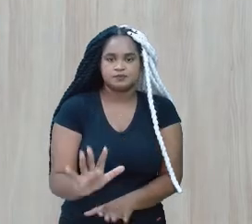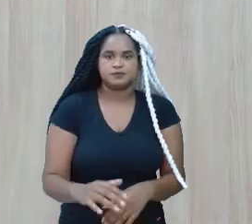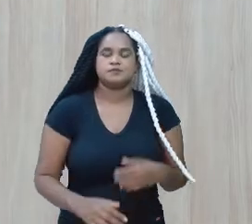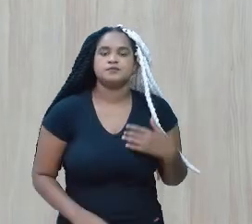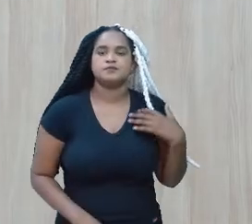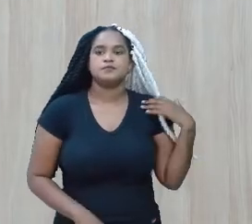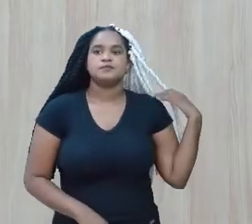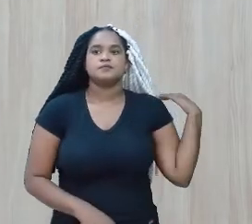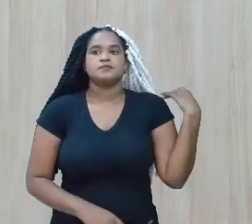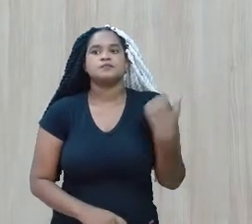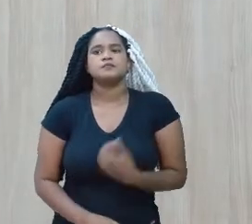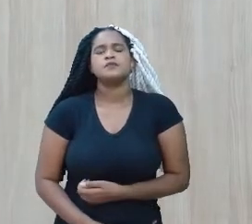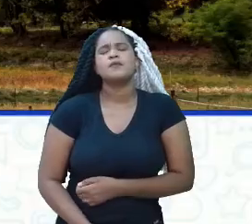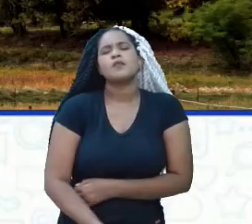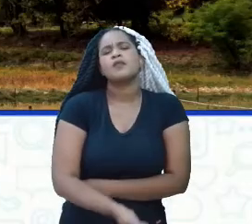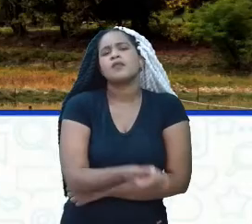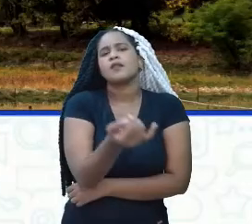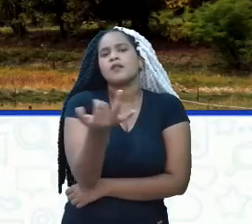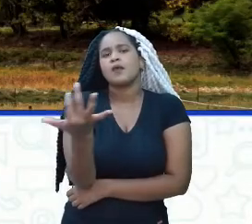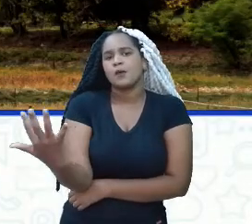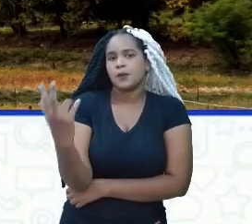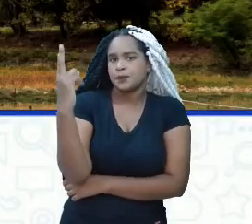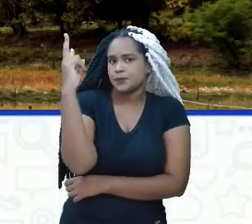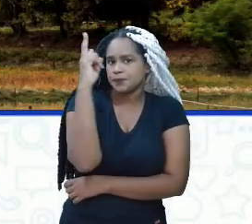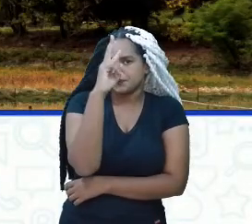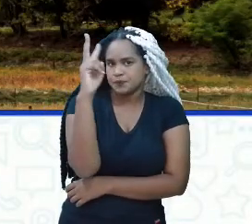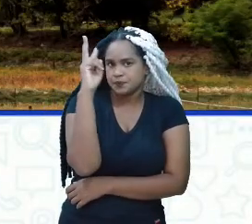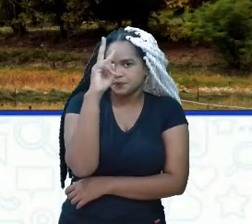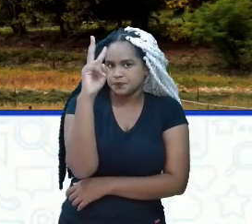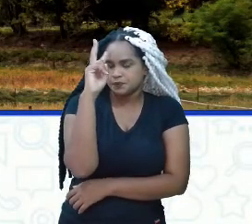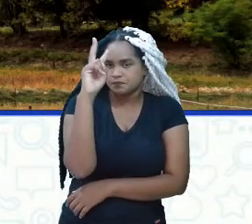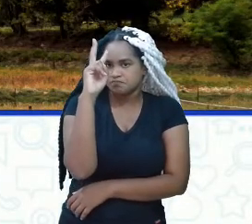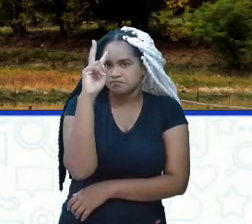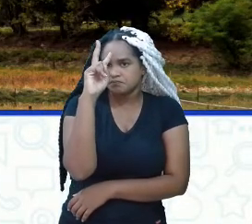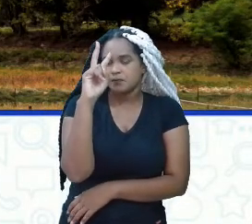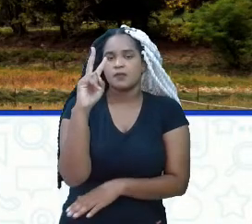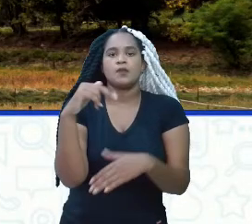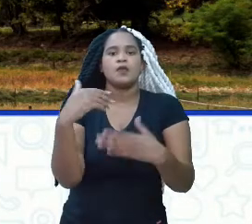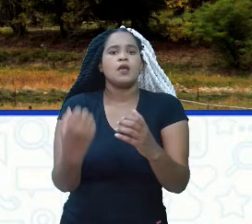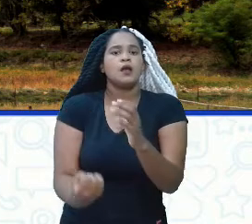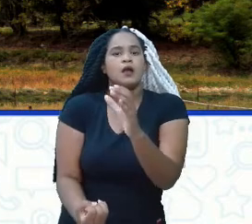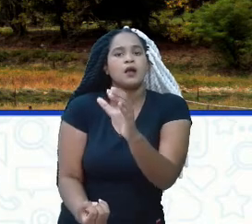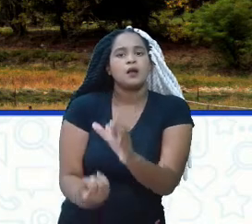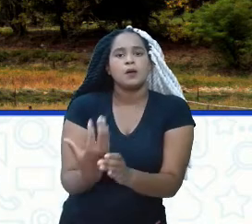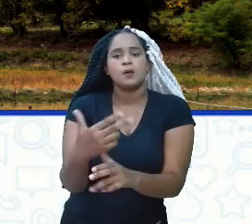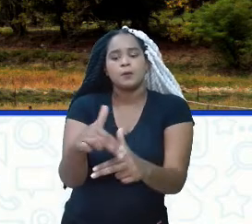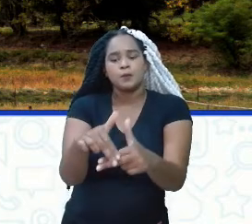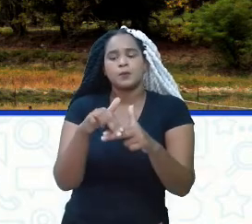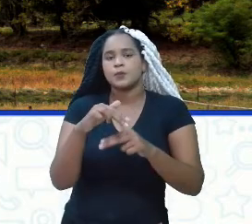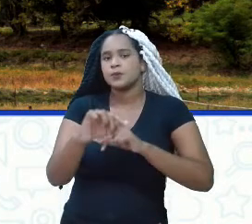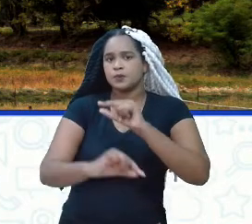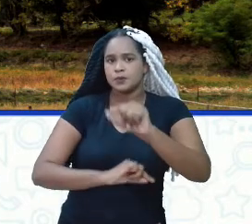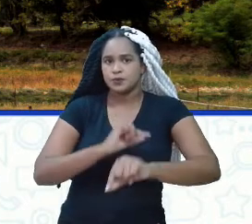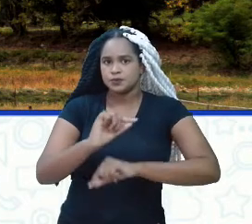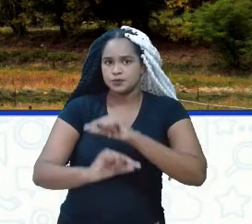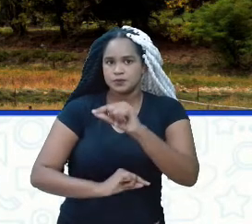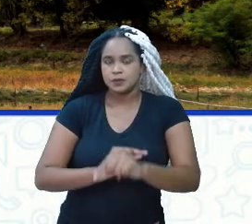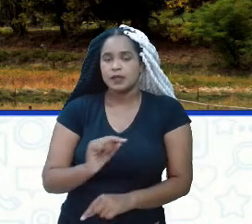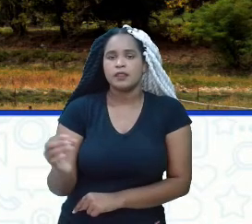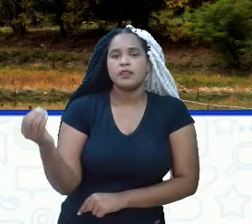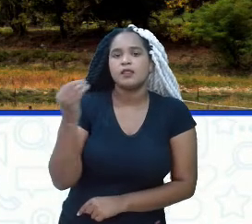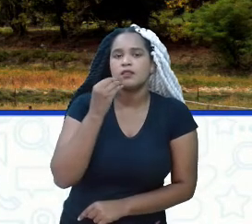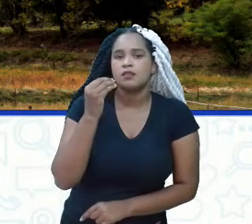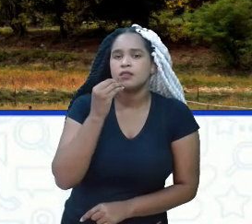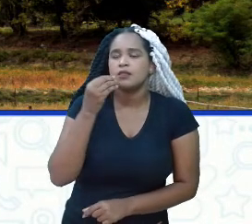Seguindo, algumas histórias nasceram da necessidade humana de arranjar explicação